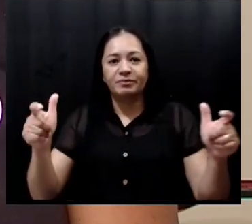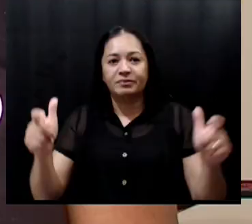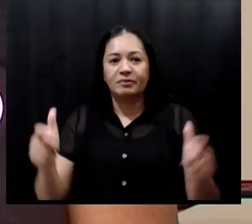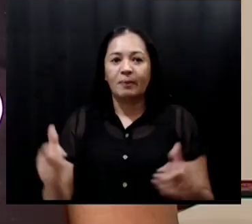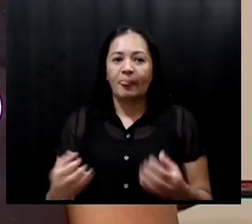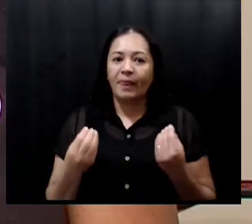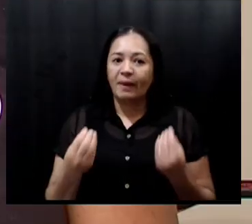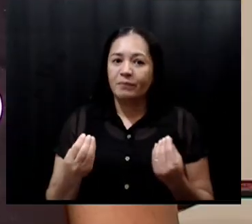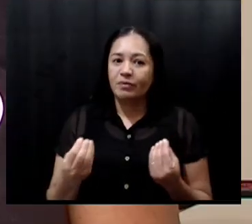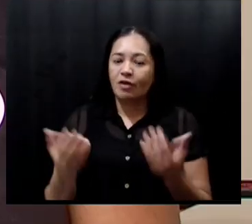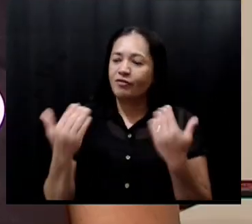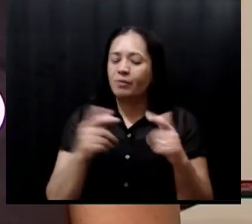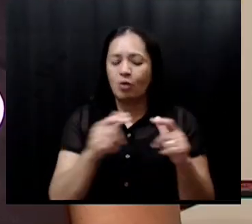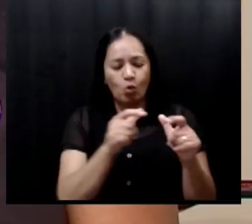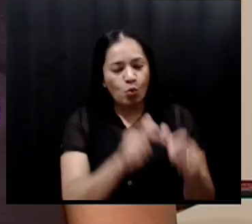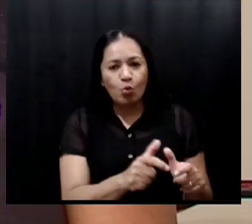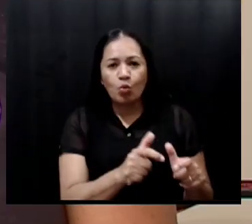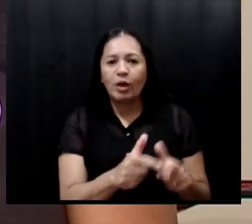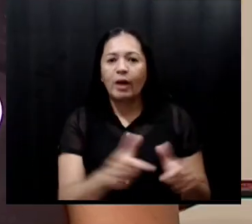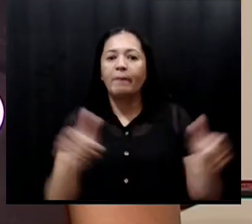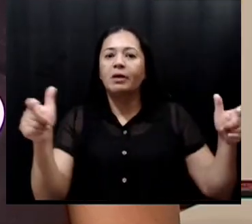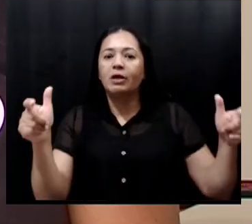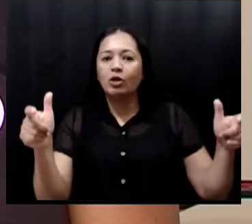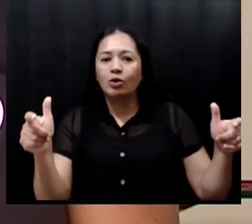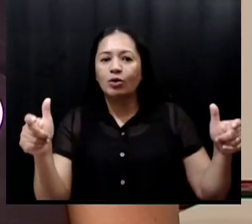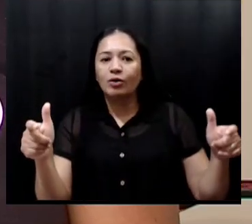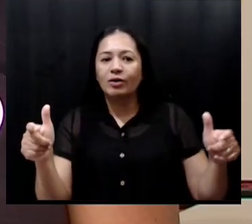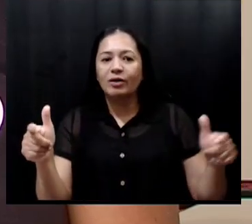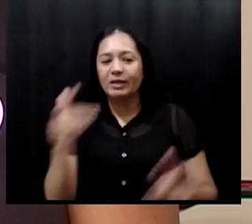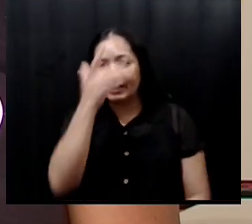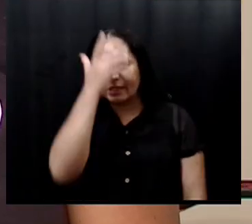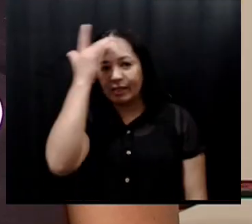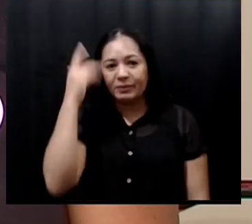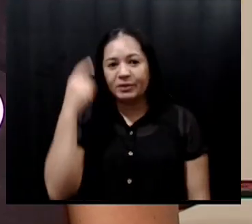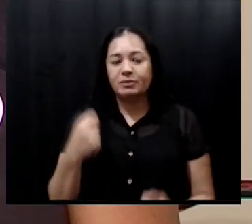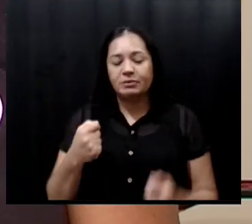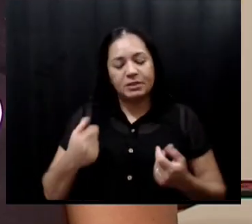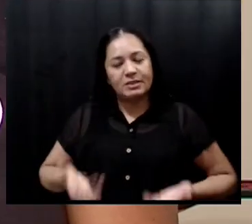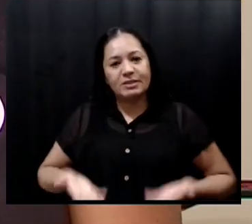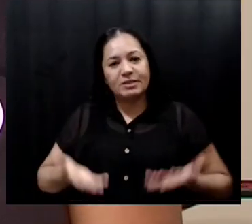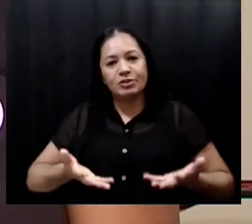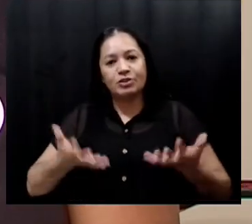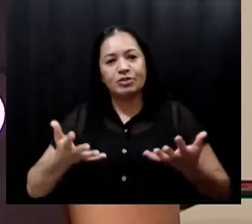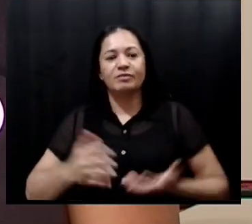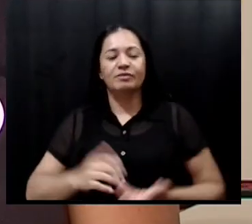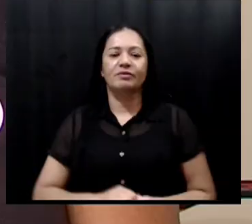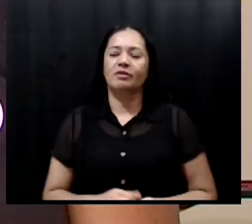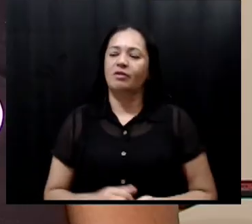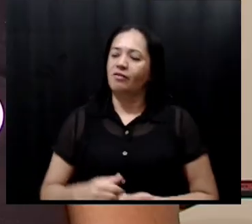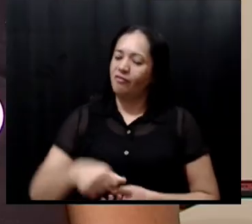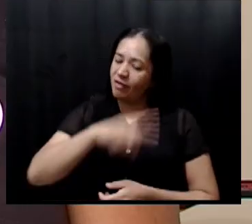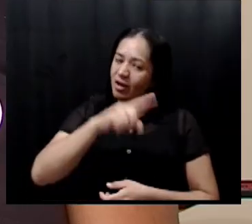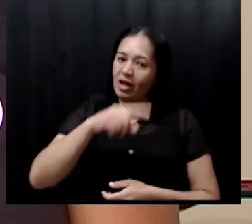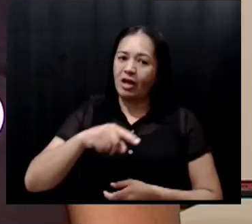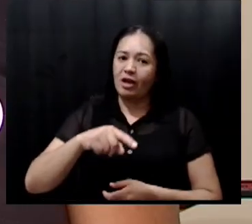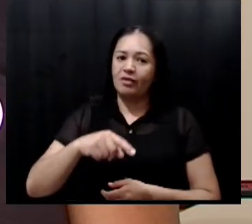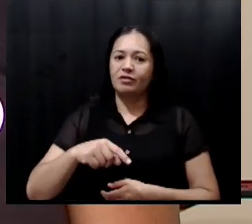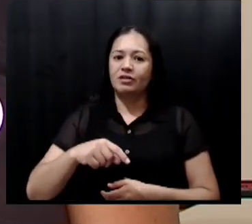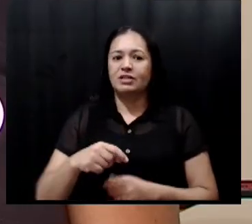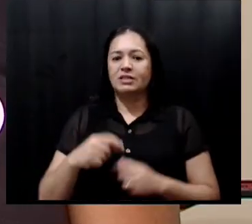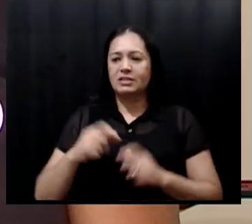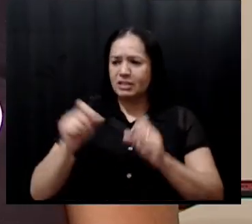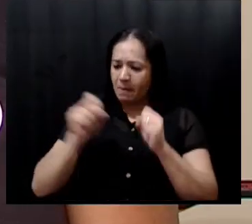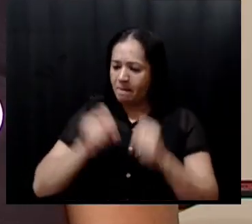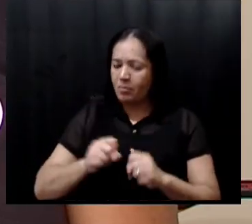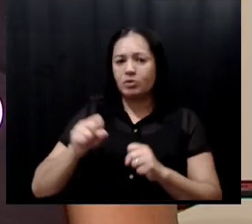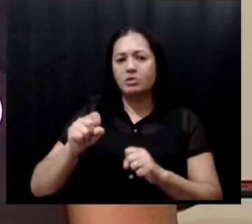maior, né? Aí o pessoal também está sempre incentivando. Vai, vocês têm um potencial para isso. Abre um